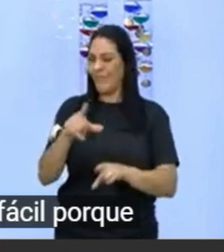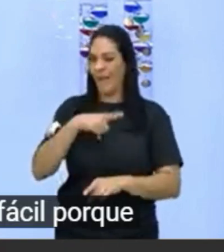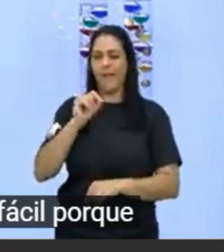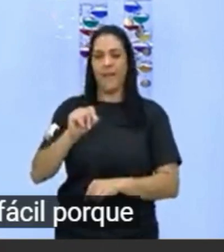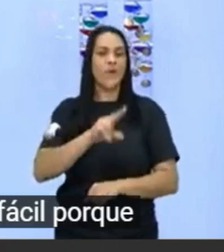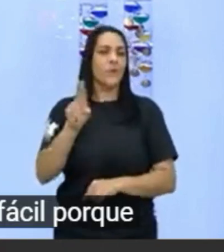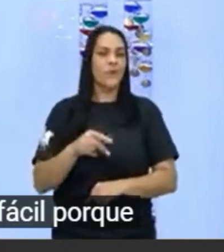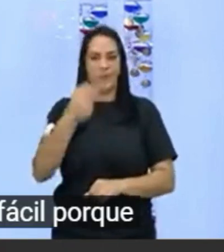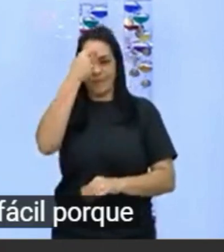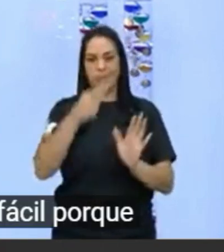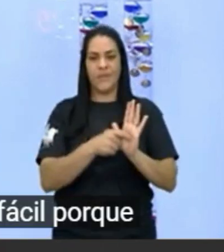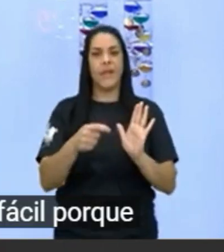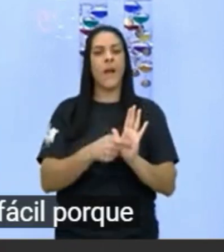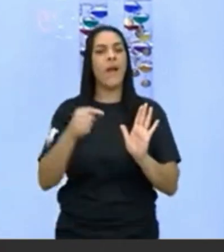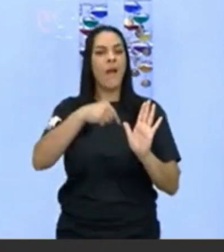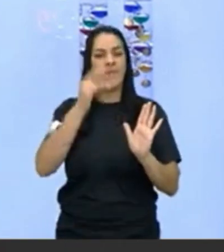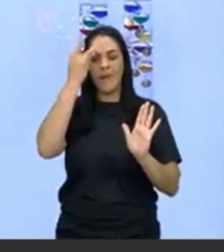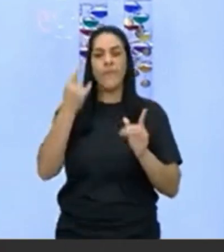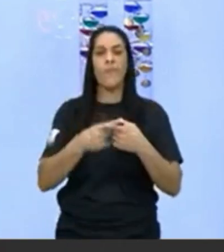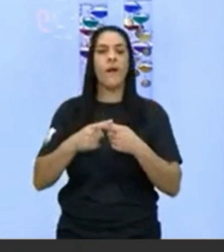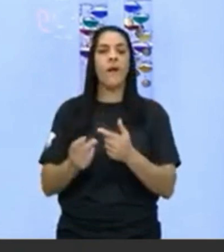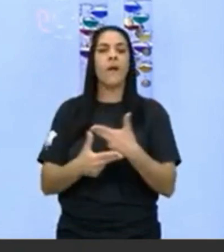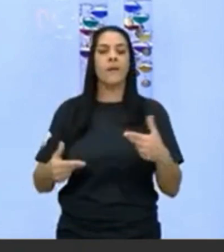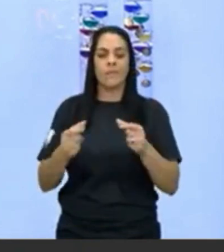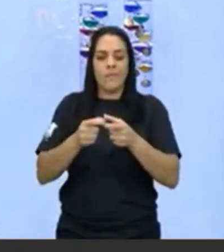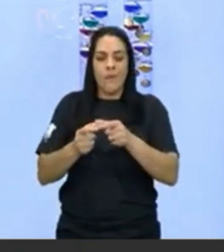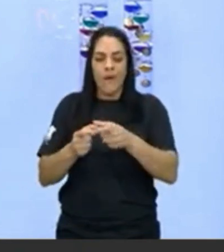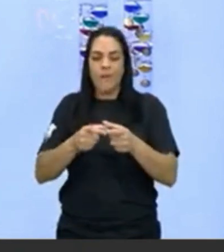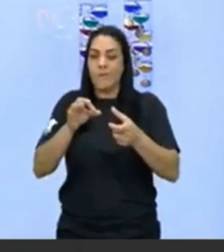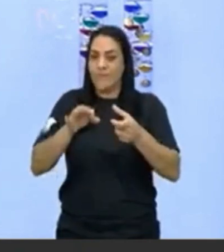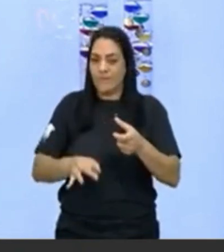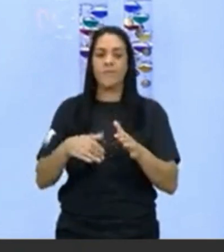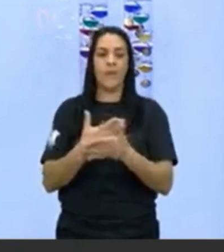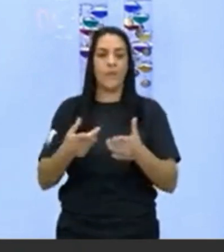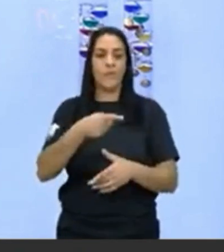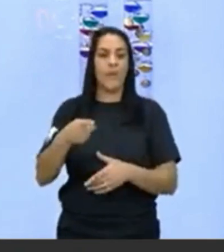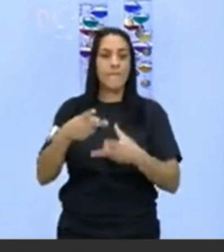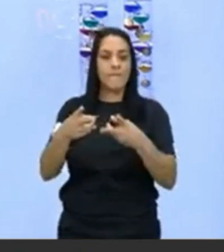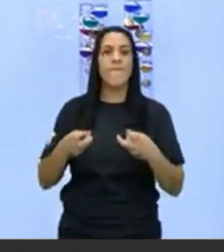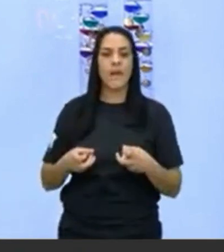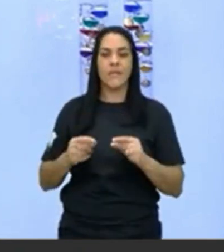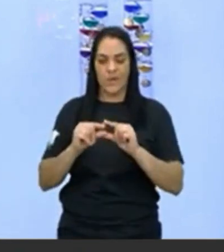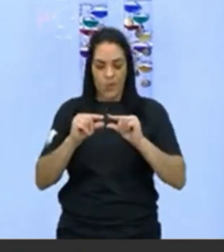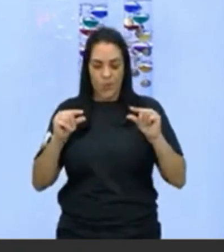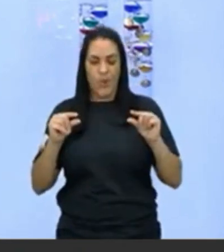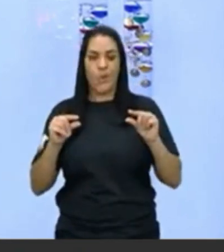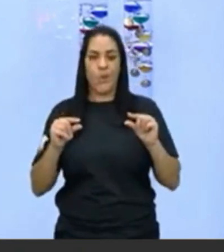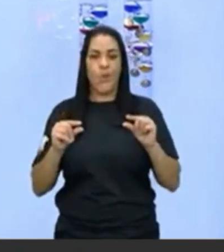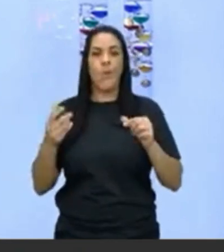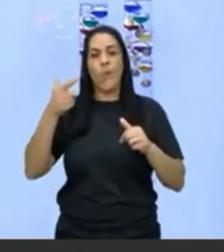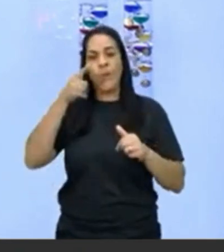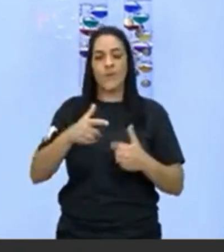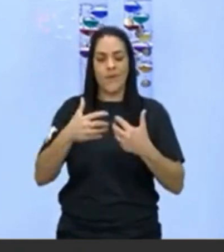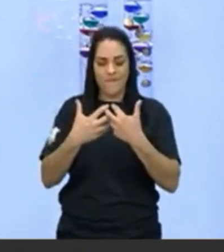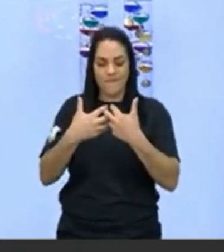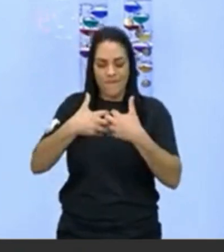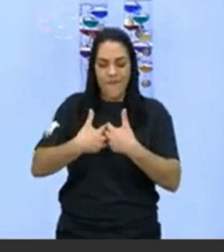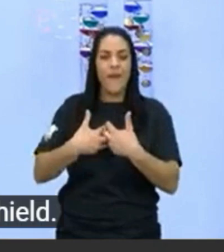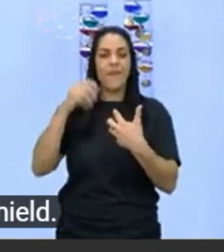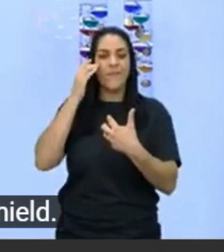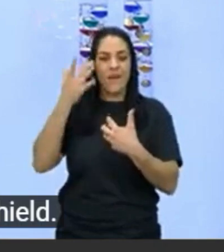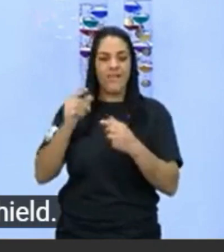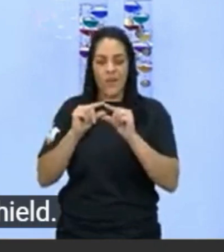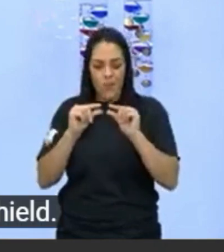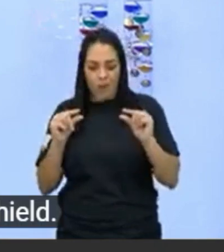quando a gente ainda utiliza Shield, fica tão mais fácil porque as coisas ficam mais encaixáveis, né? Você vê que fios jumper encaixam mais facilmente,